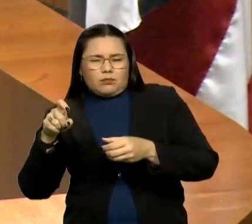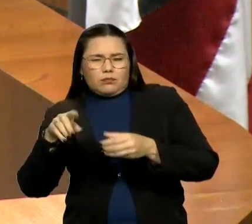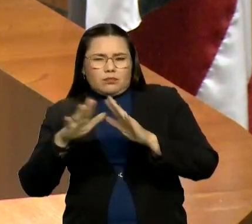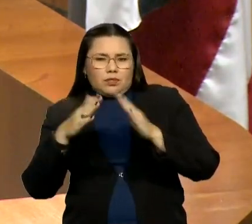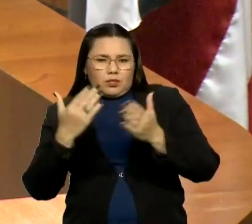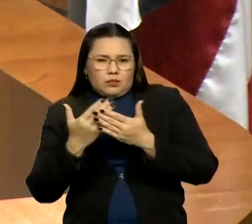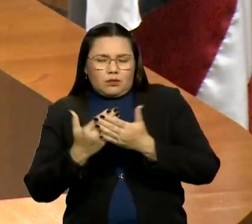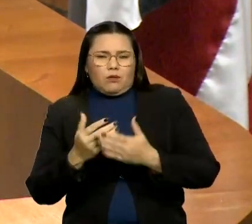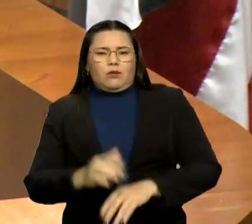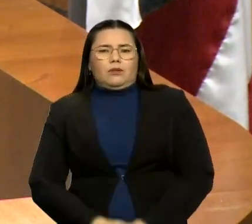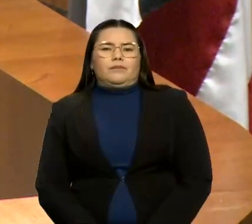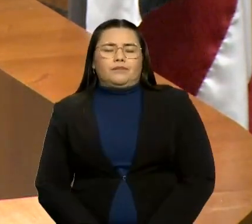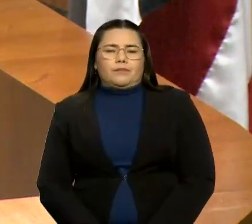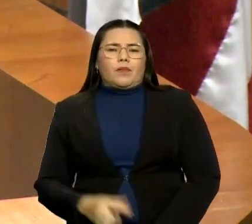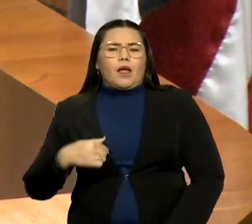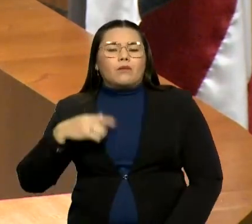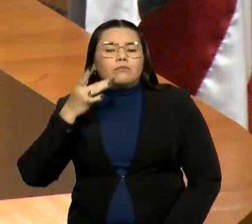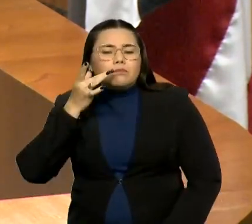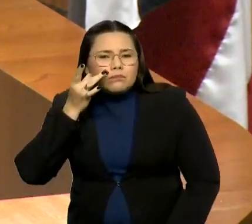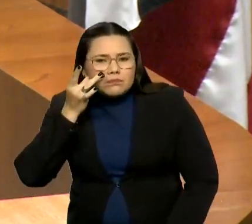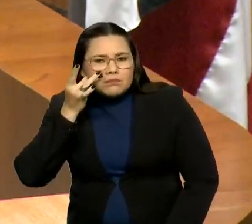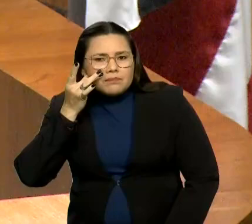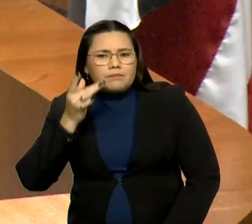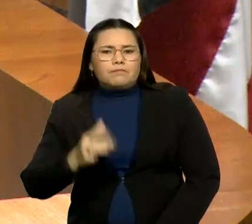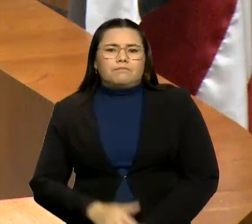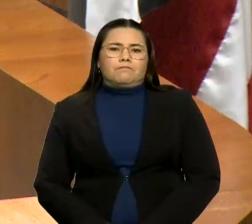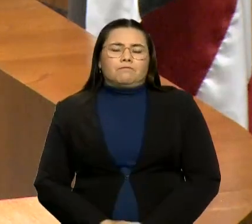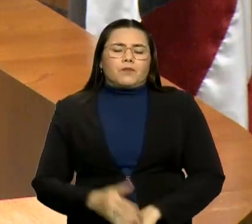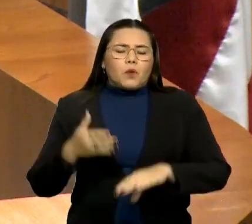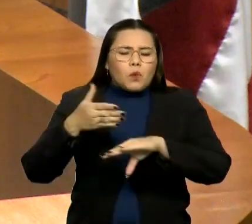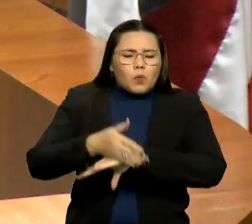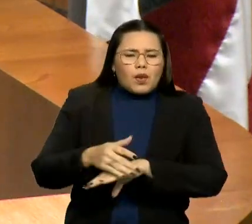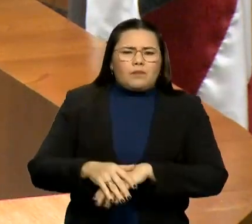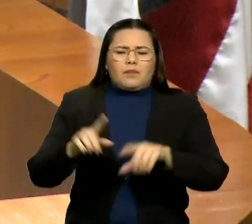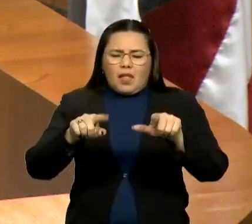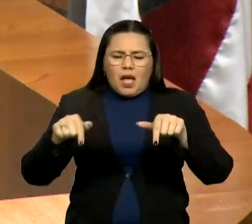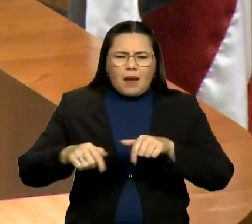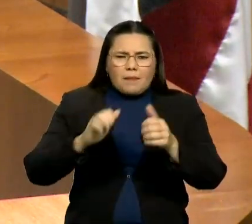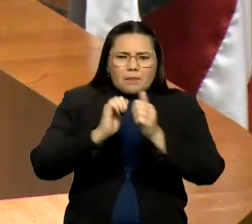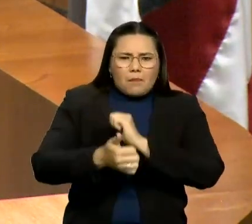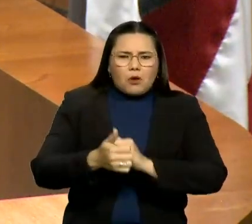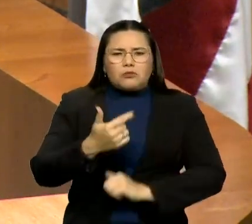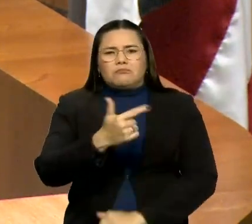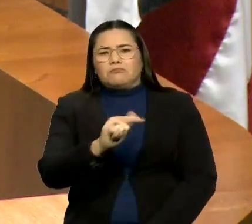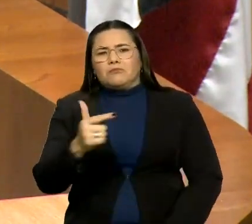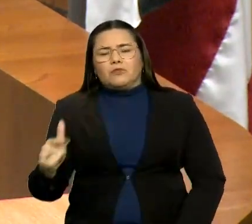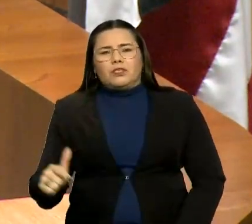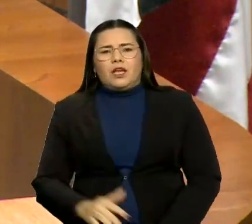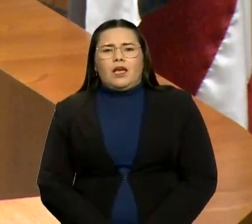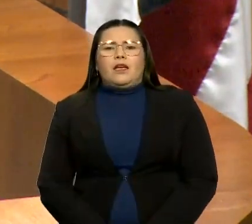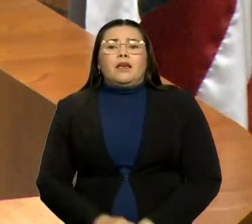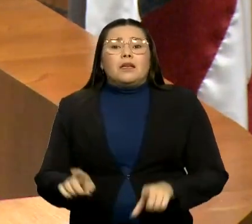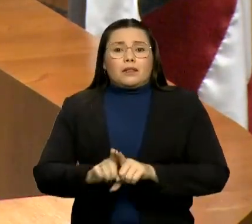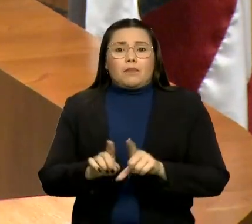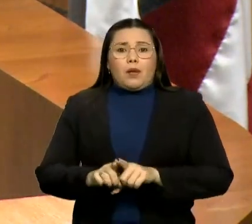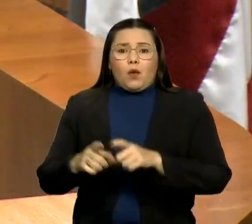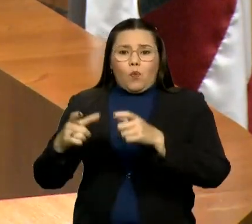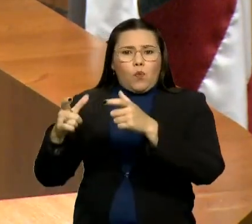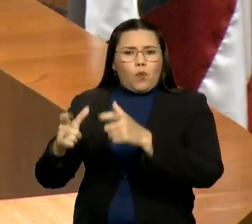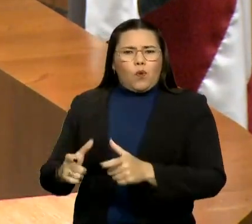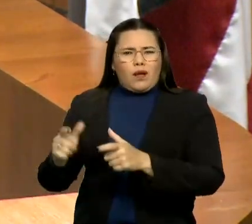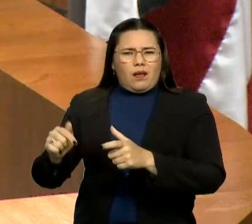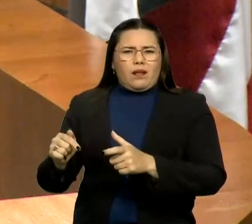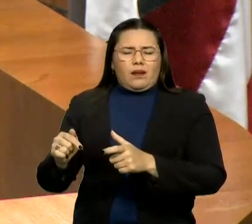condições para funcionar como escola integral. Não tem quadra, o local onde é confeccionado o alimento das crianças é muito